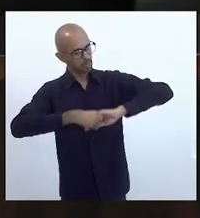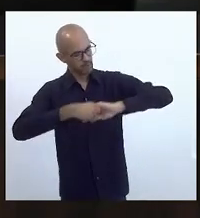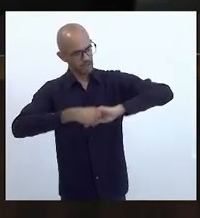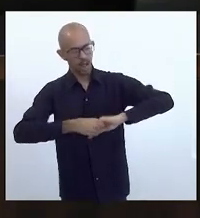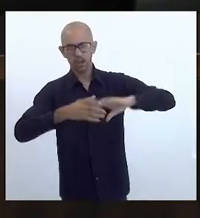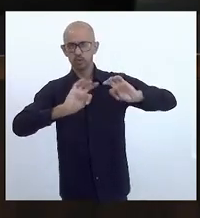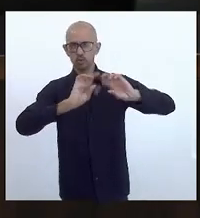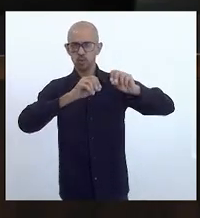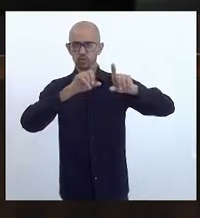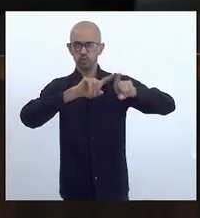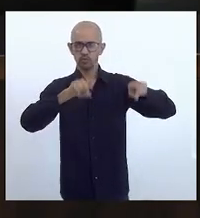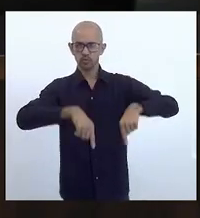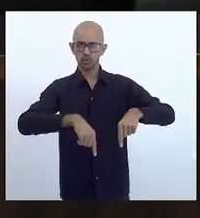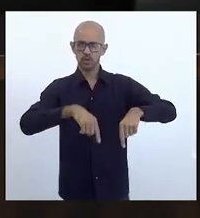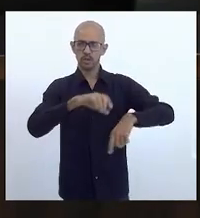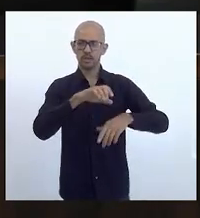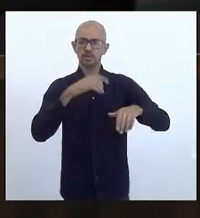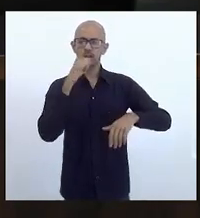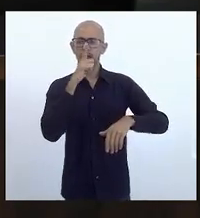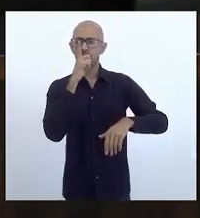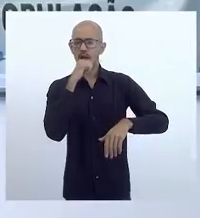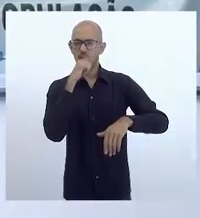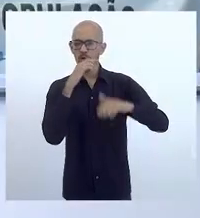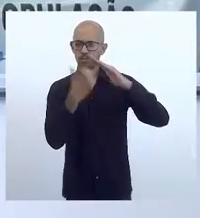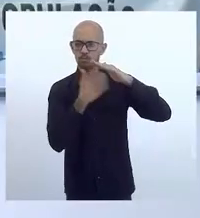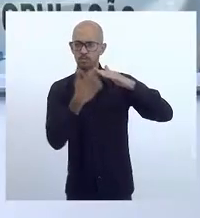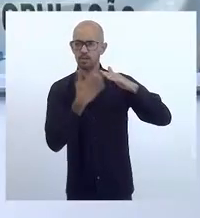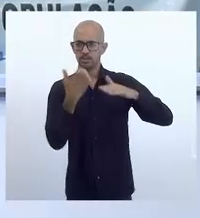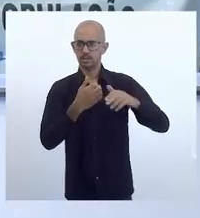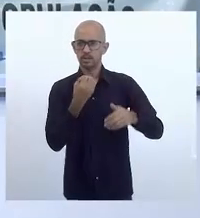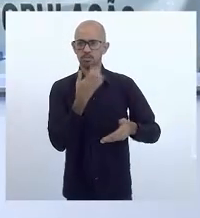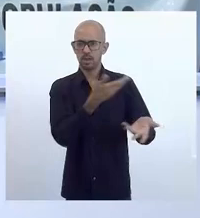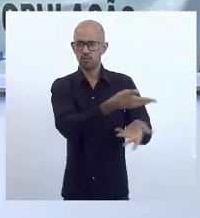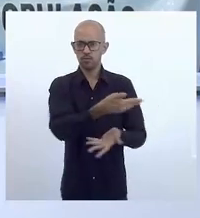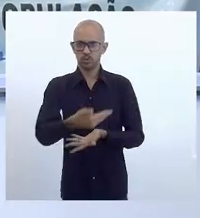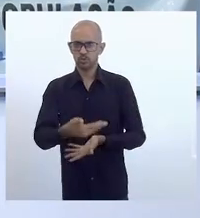SEDAI. Sejam bem-vindos a essa casa sempre.